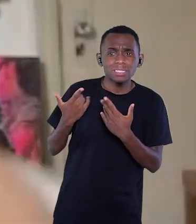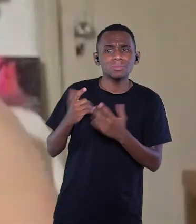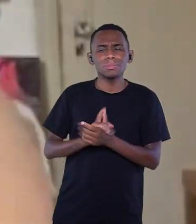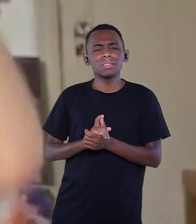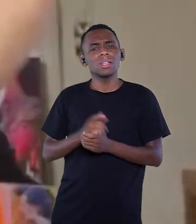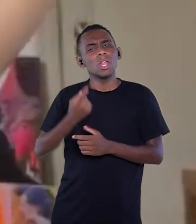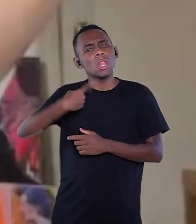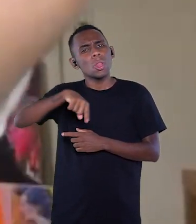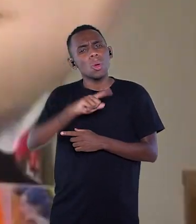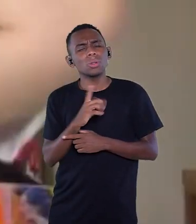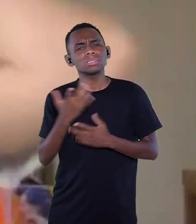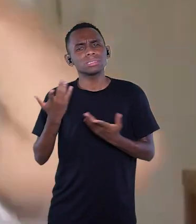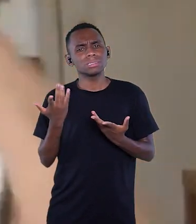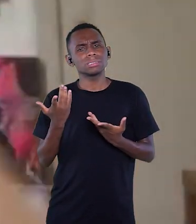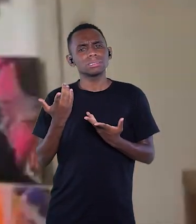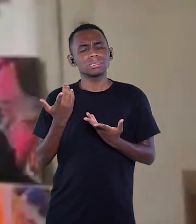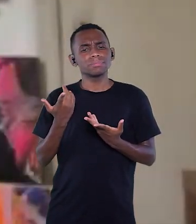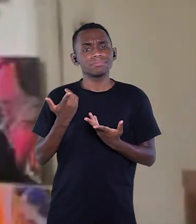a